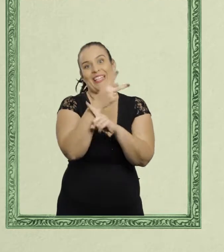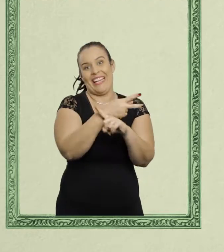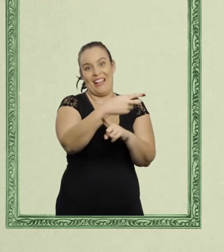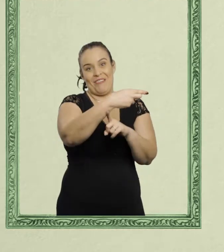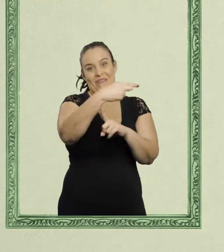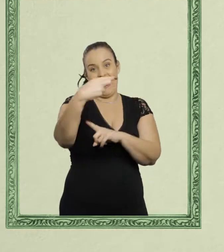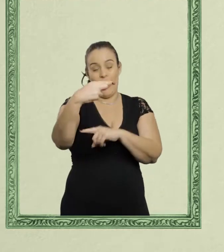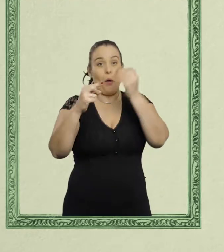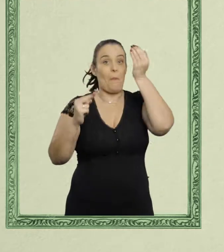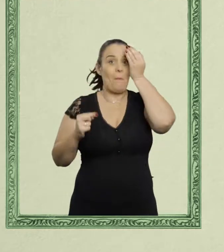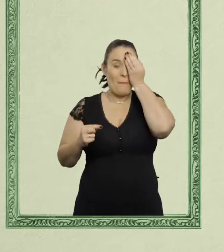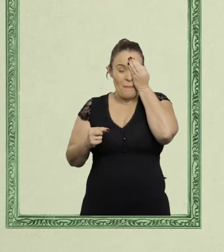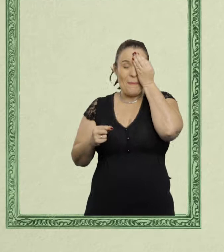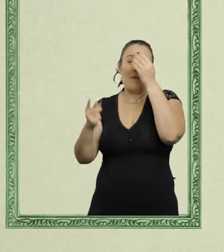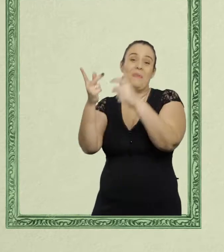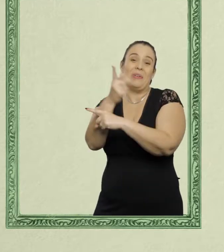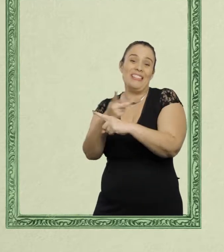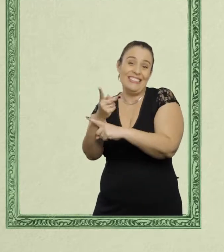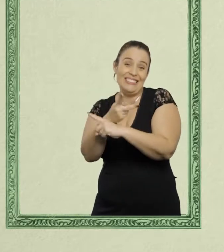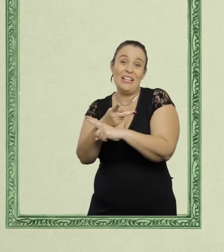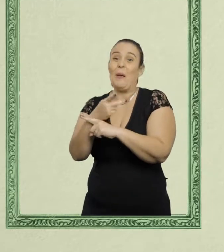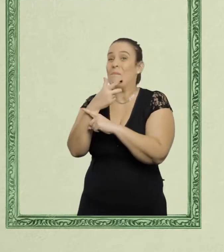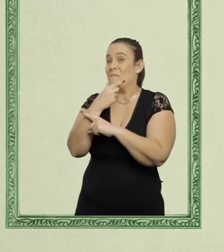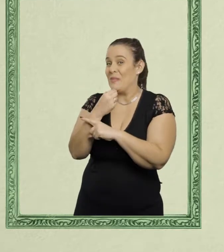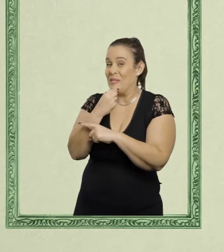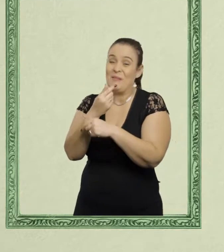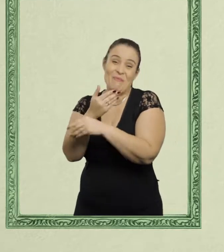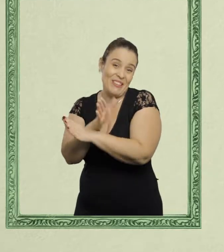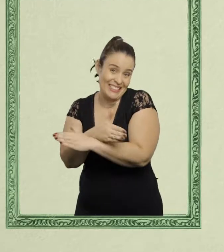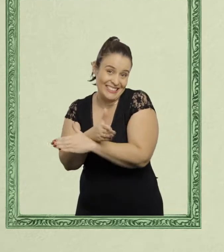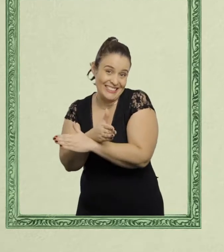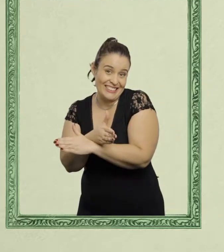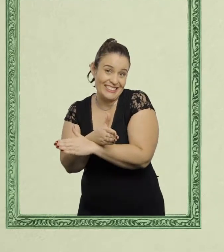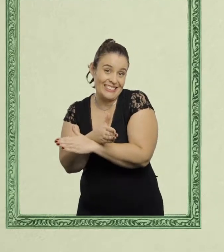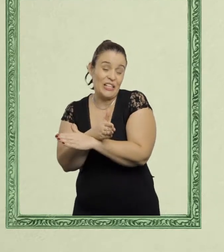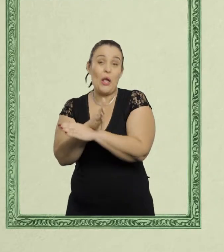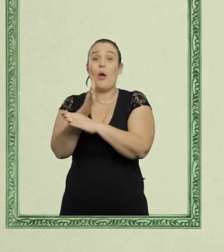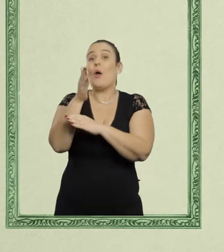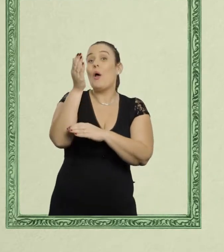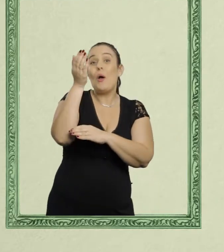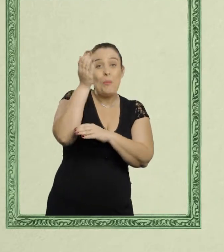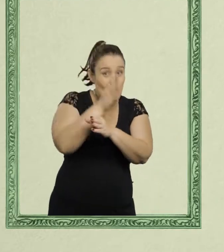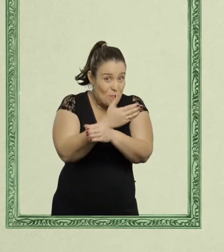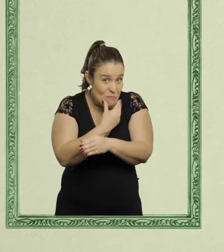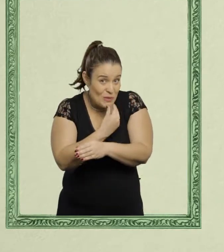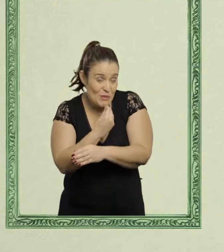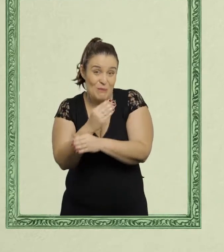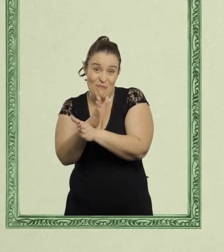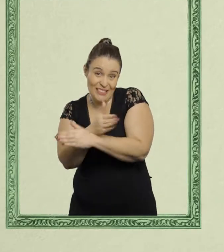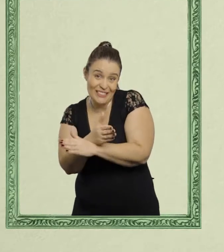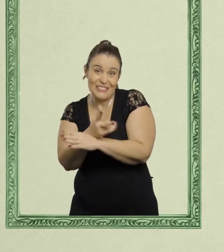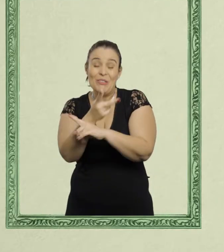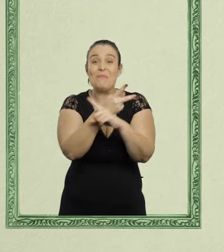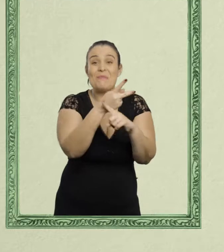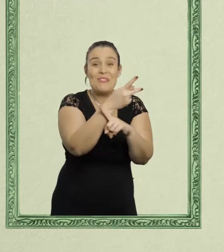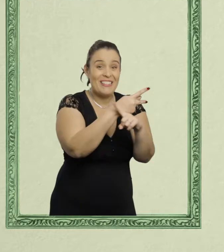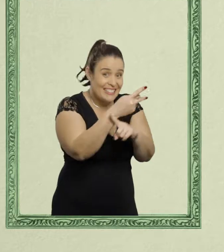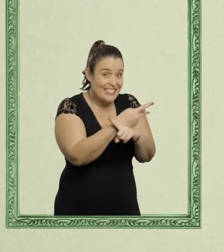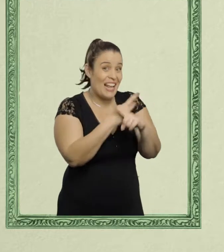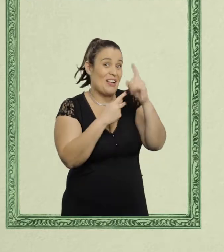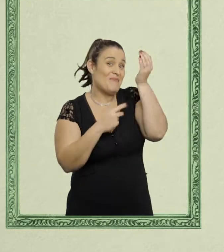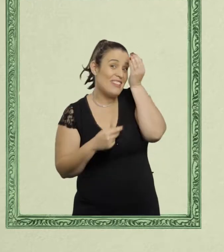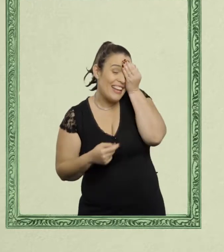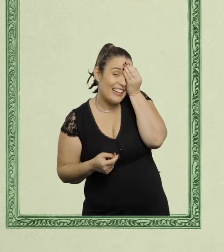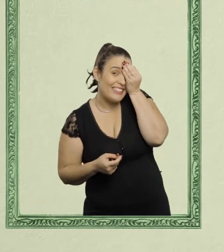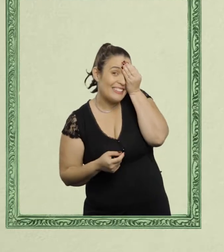procuravam os meninos perdidos. Os índios procuravam os piratas. E as feras procuravam os índios. Todos